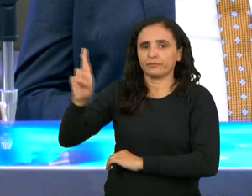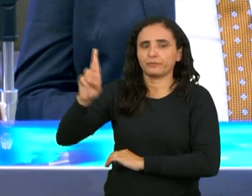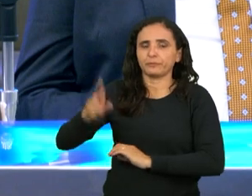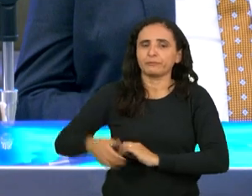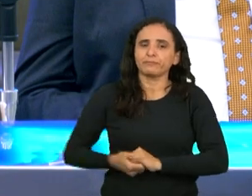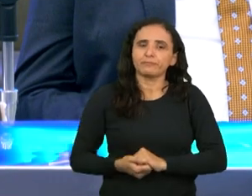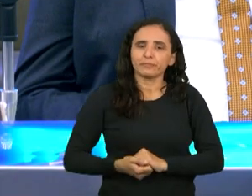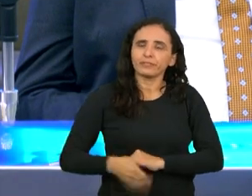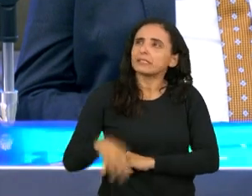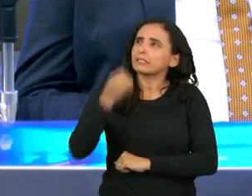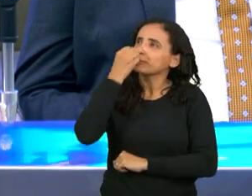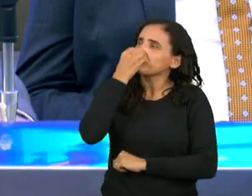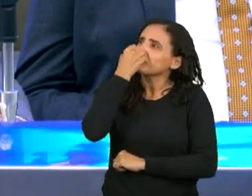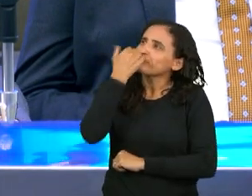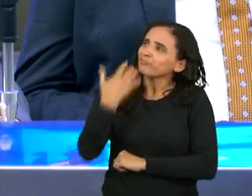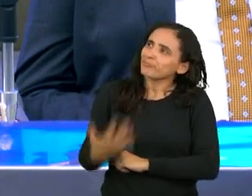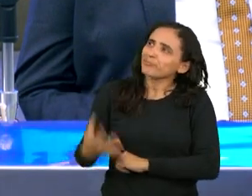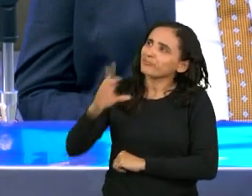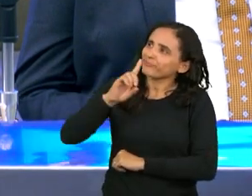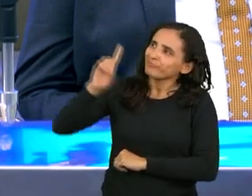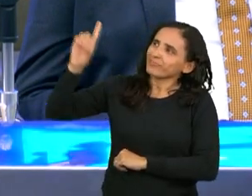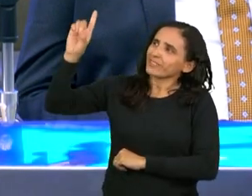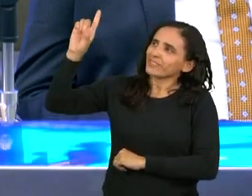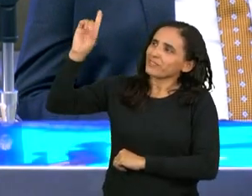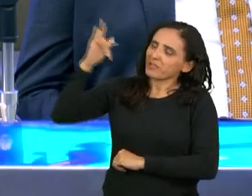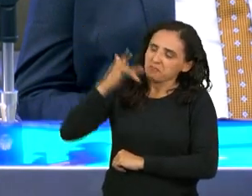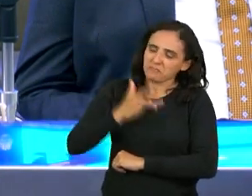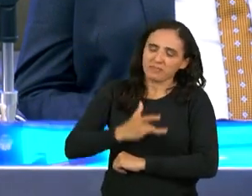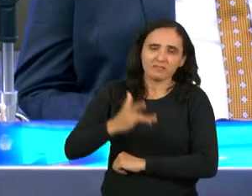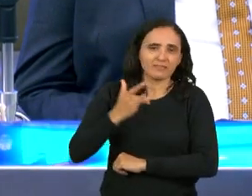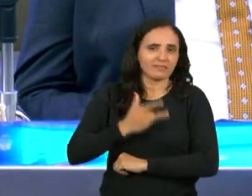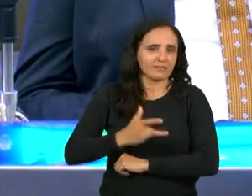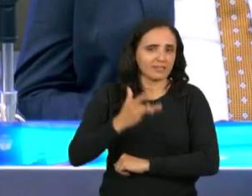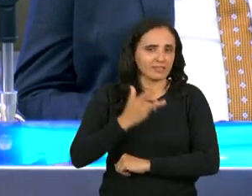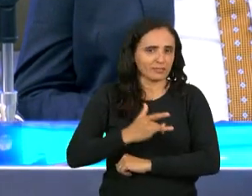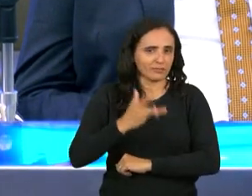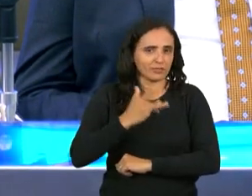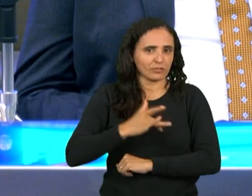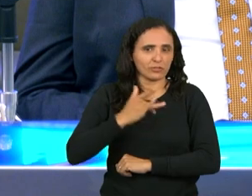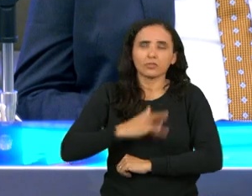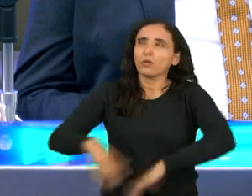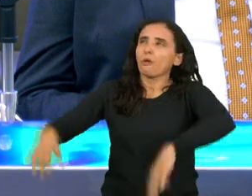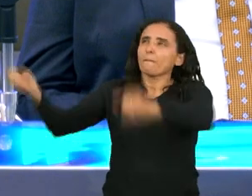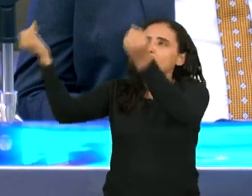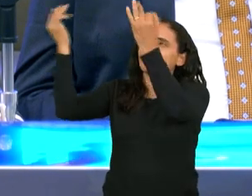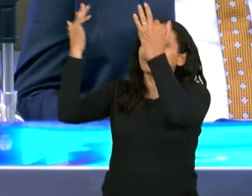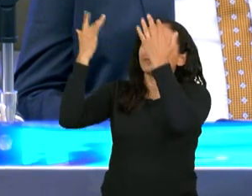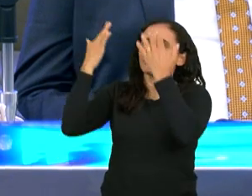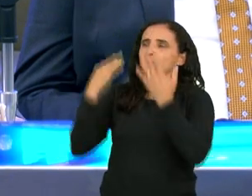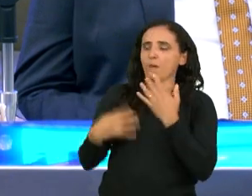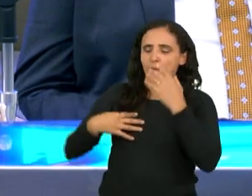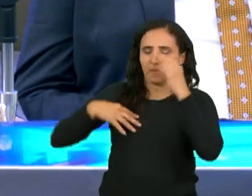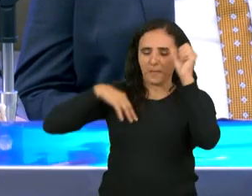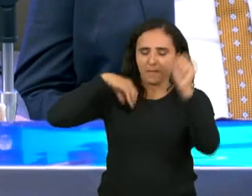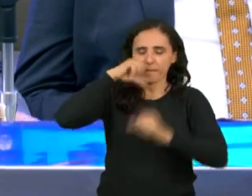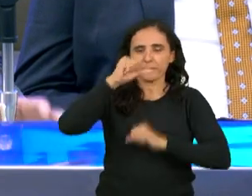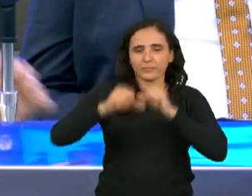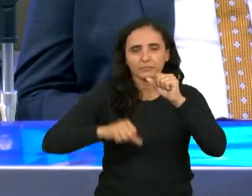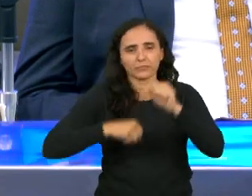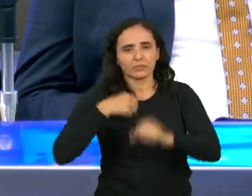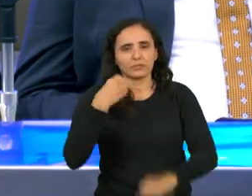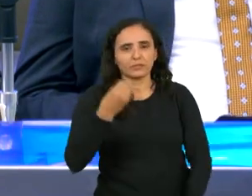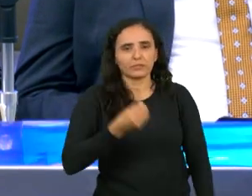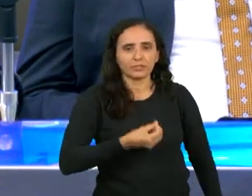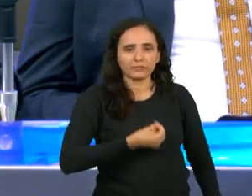graças a Deus que a misericórdia de Deus nos alcançou e nos tirou desse mundo